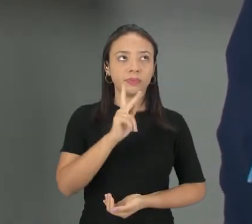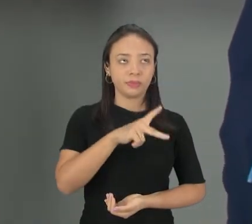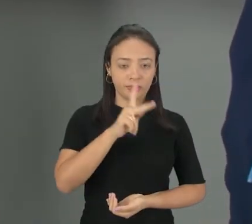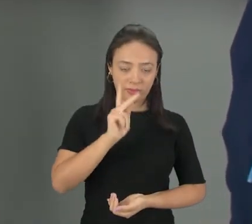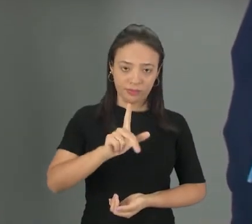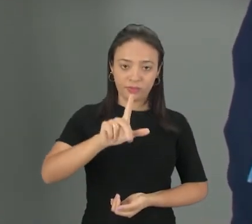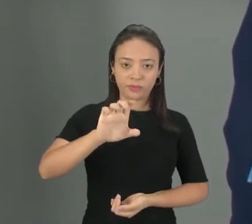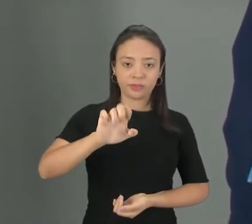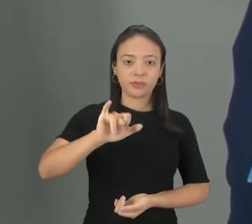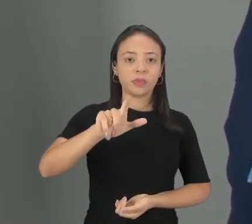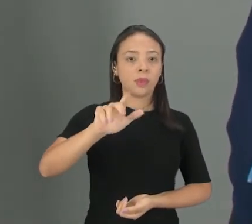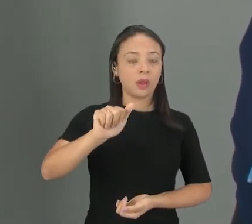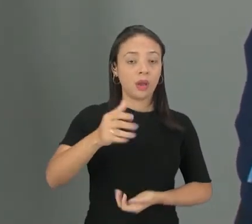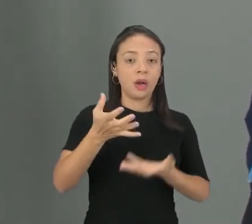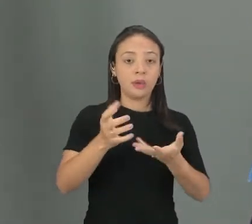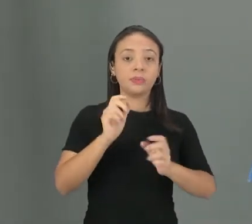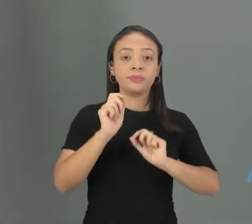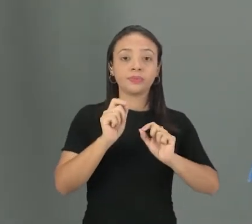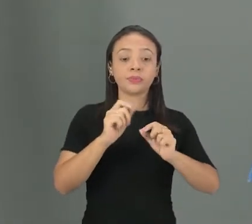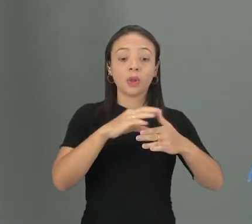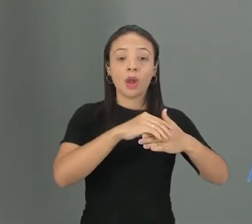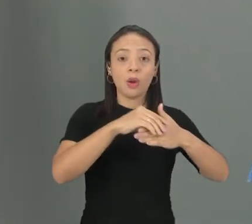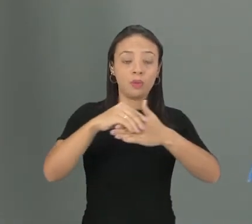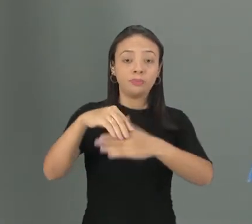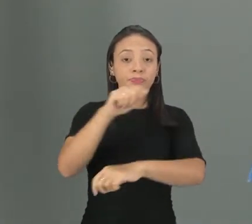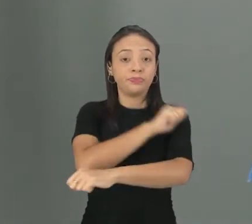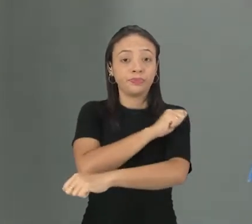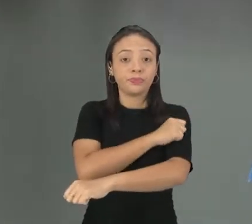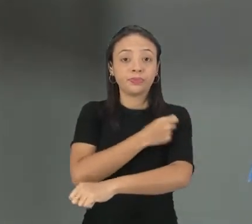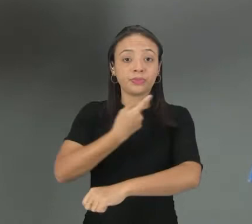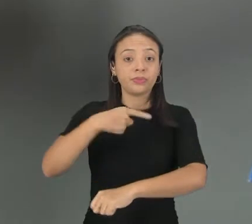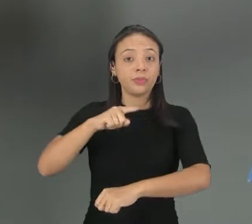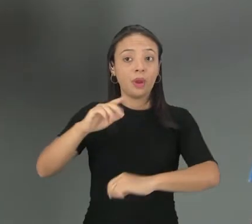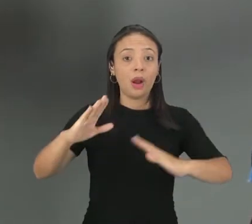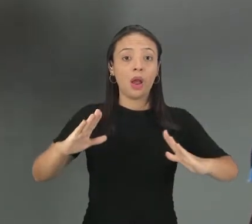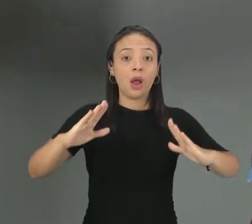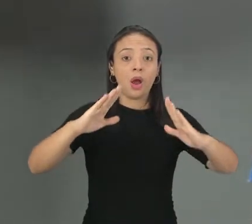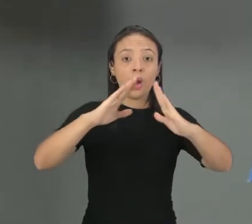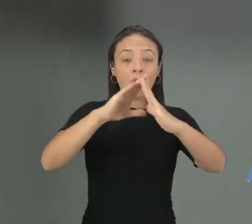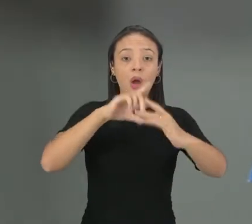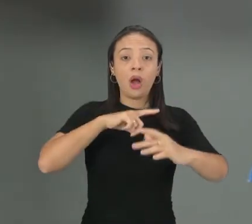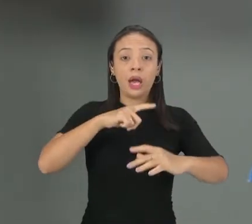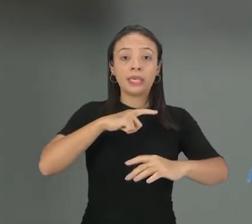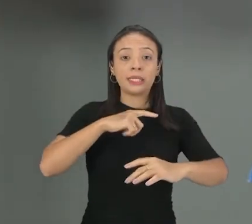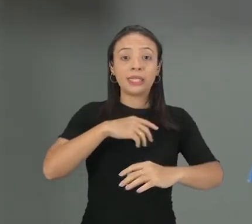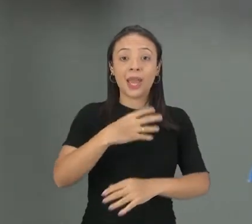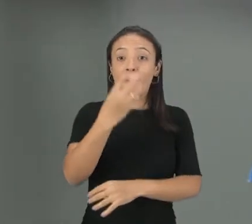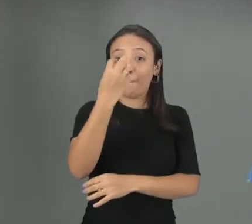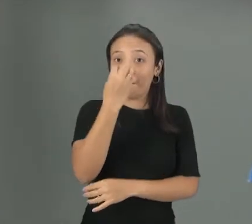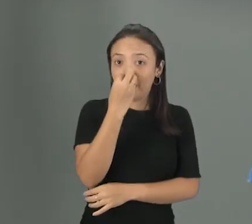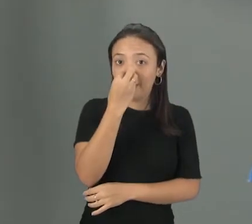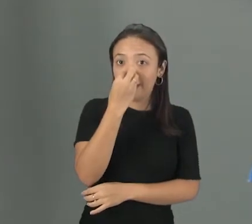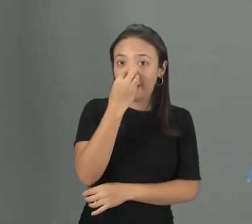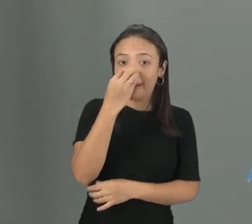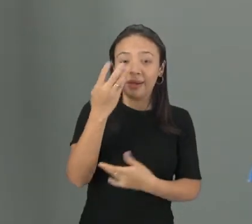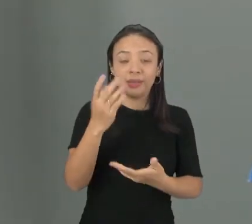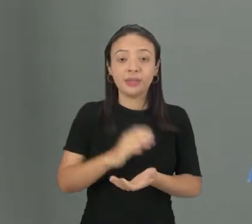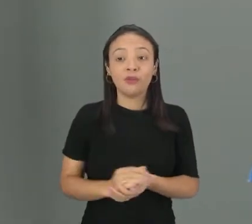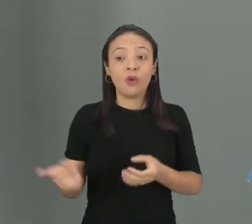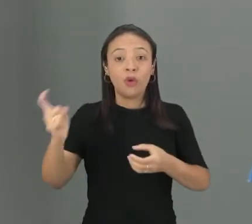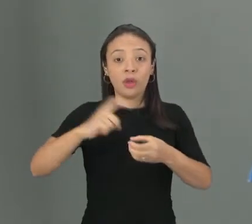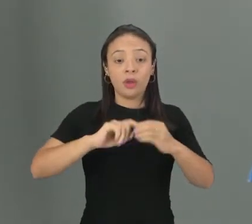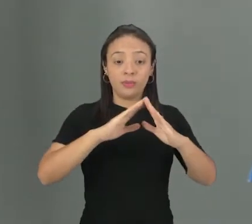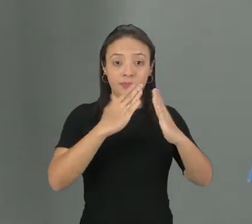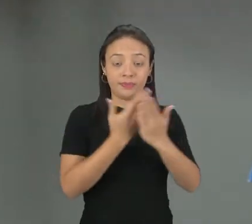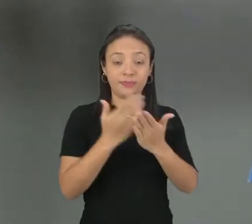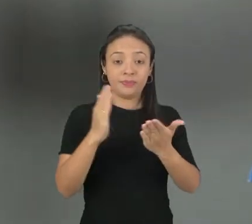professora Leila Resolveu levar seus alunos ao circo ao retornar para a escola Algumas crianças